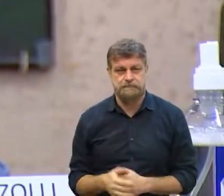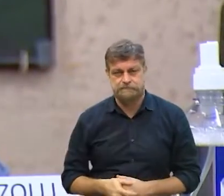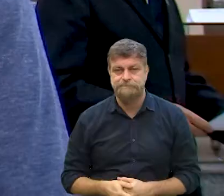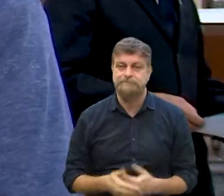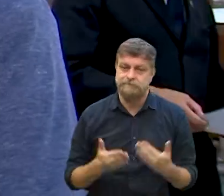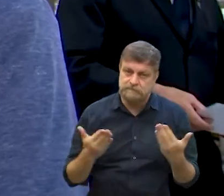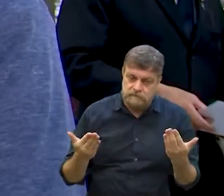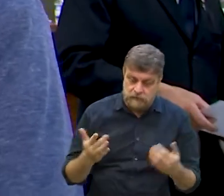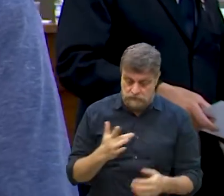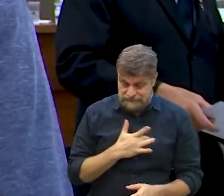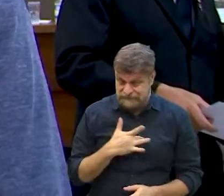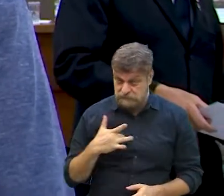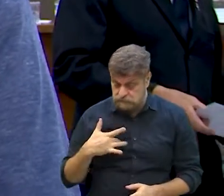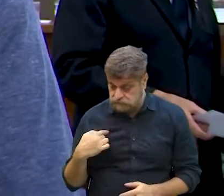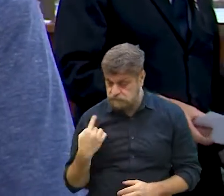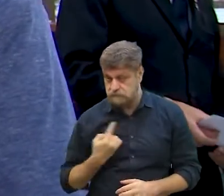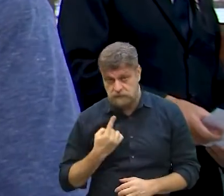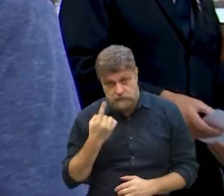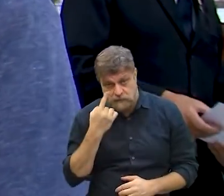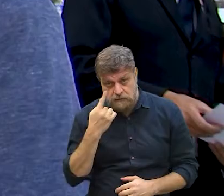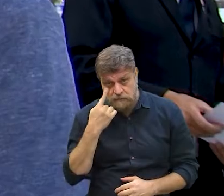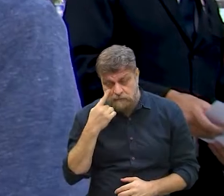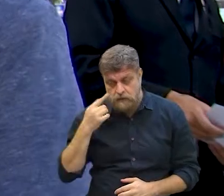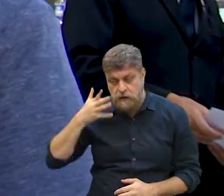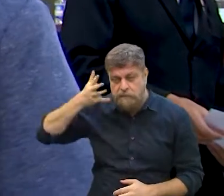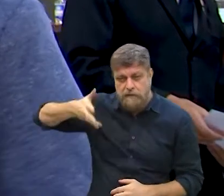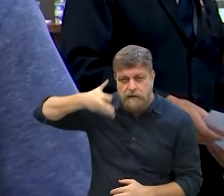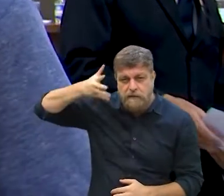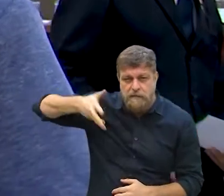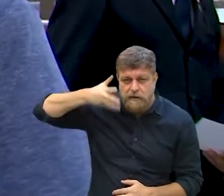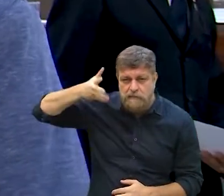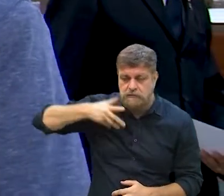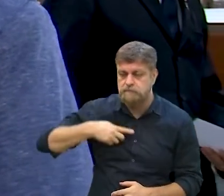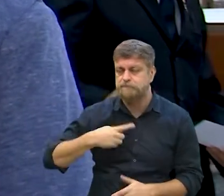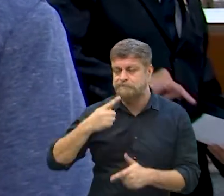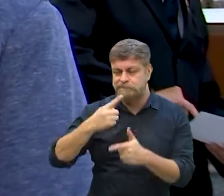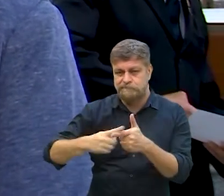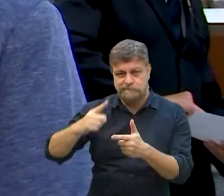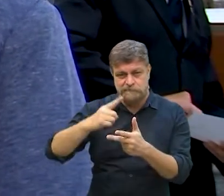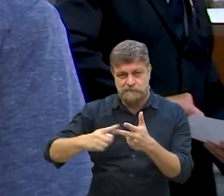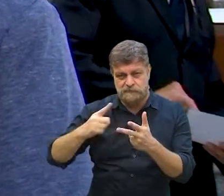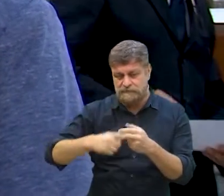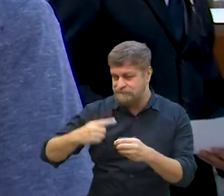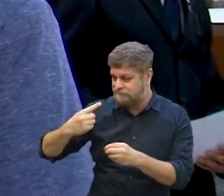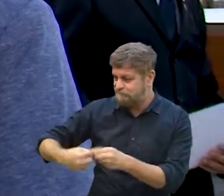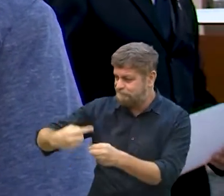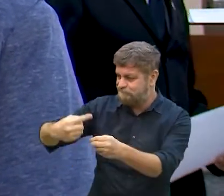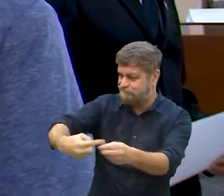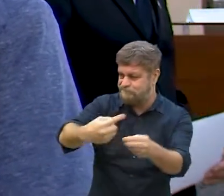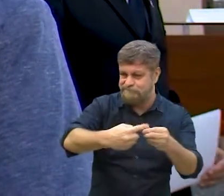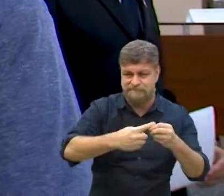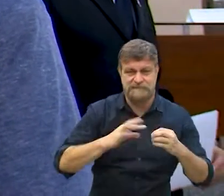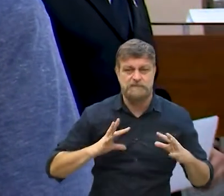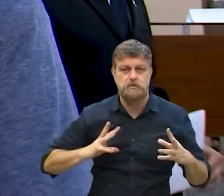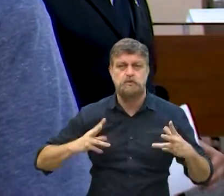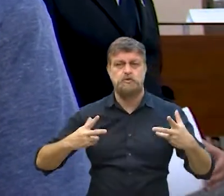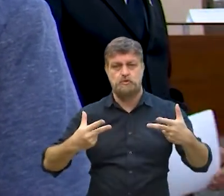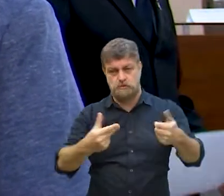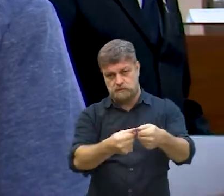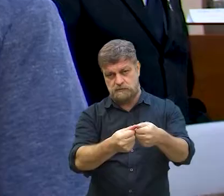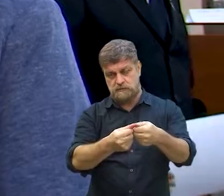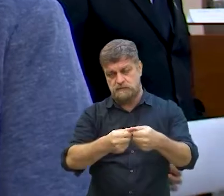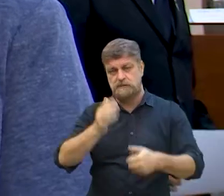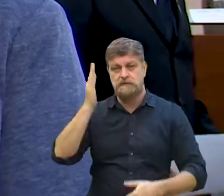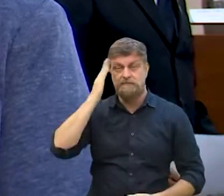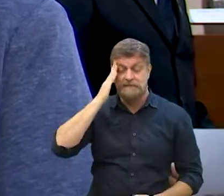da saúde. A questão da saúde, que como nós vimos aí nas falas dos presidentes, é um problema que atinge todas as cidades da